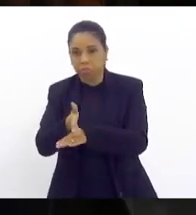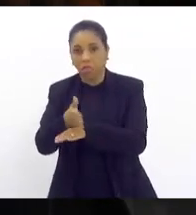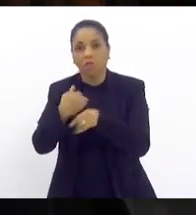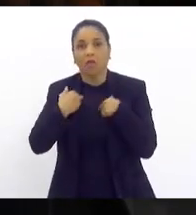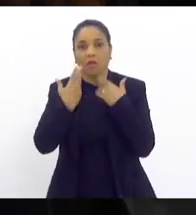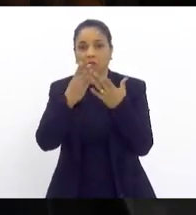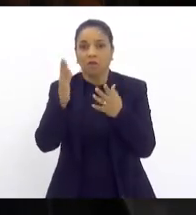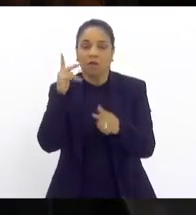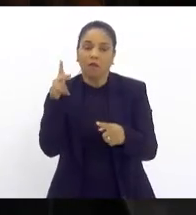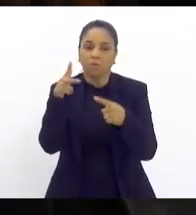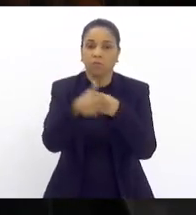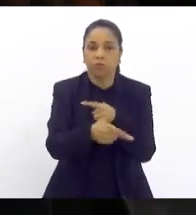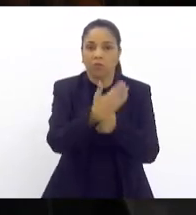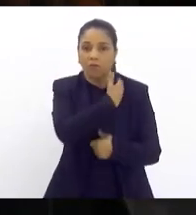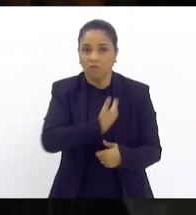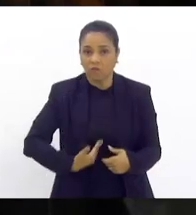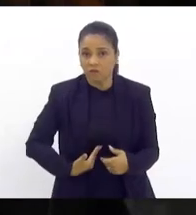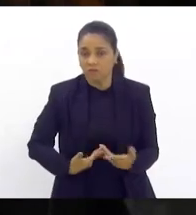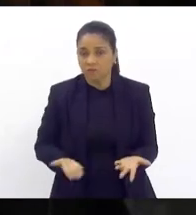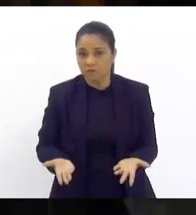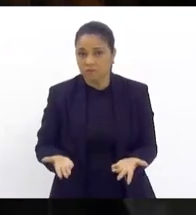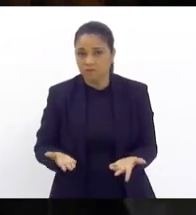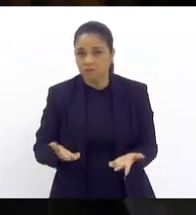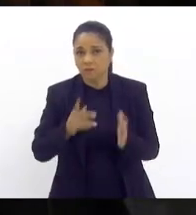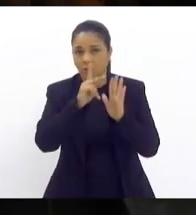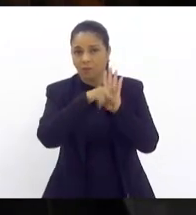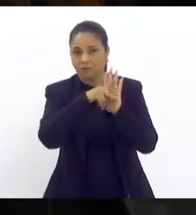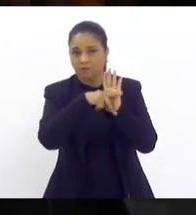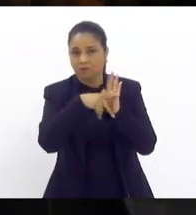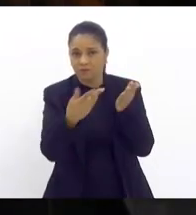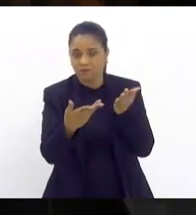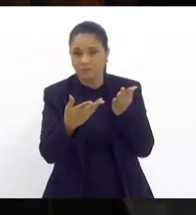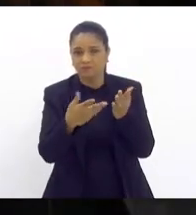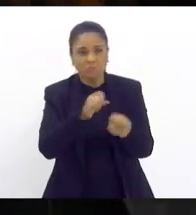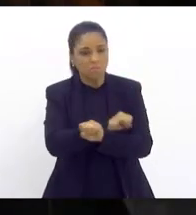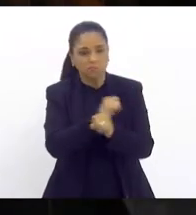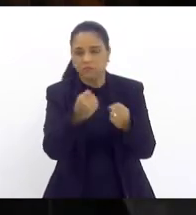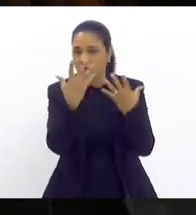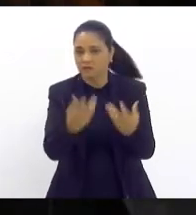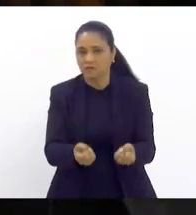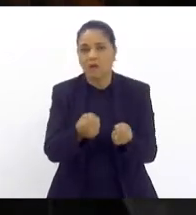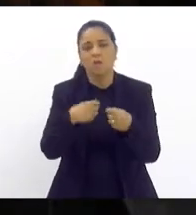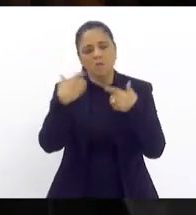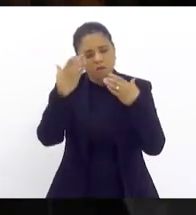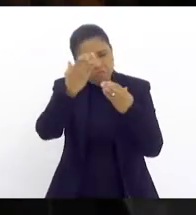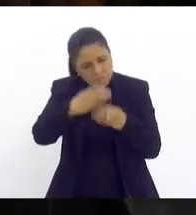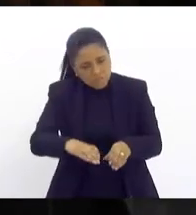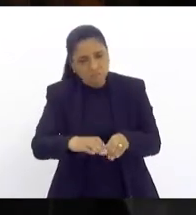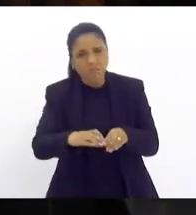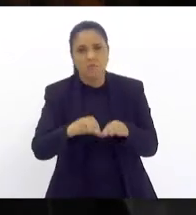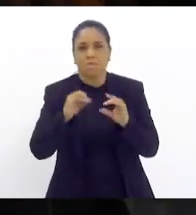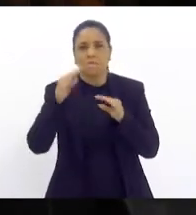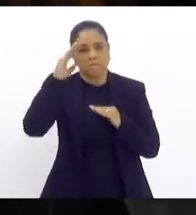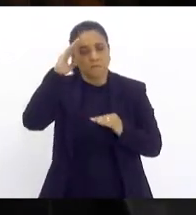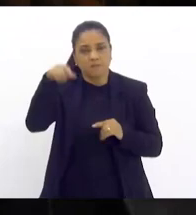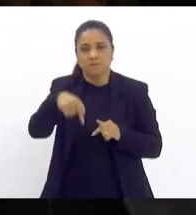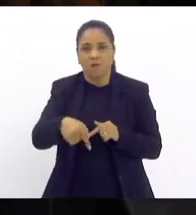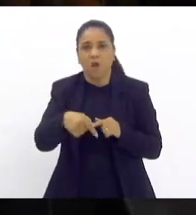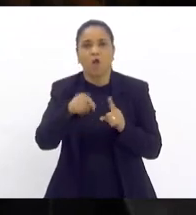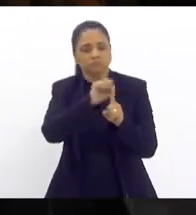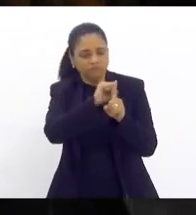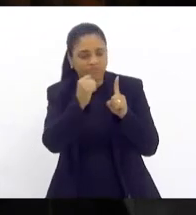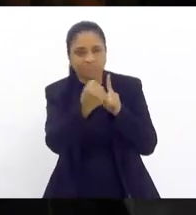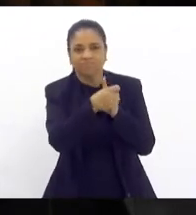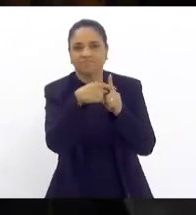projeto é inadmissível o ideal é ter concurso público é que a gente tem assistente social e tem a